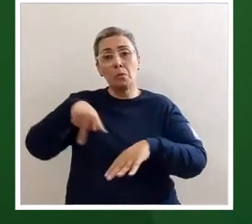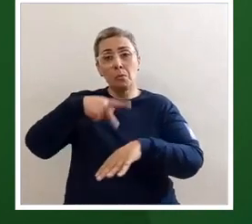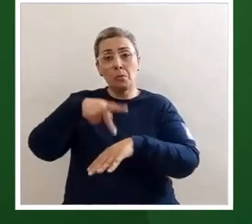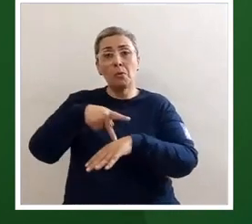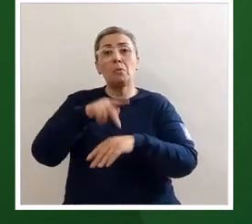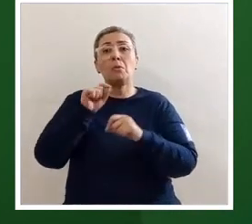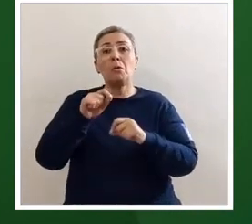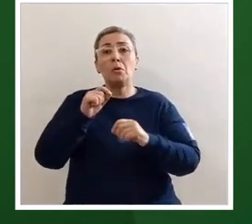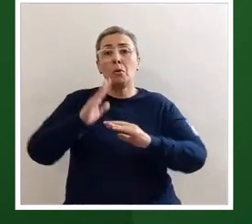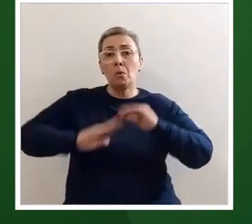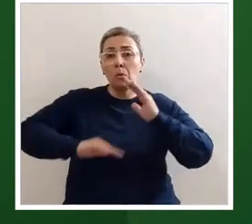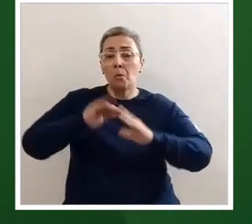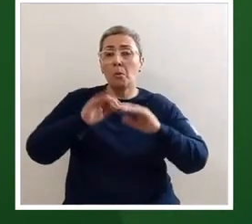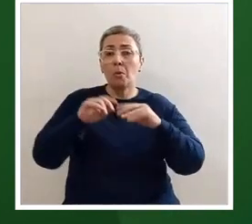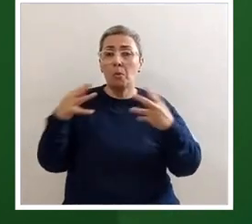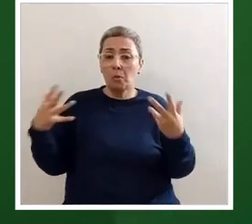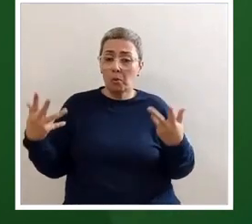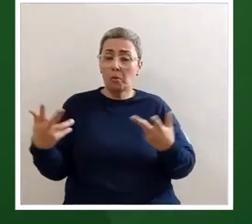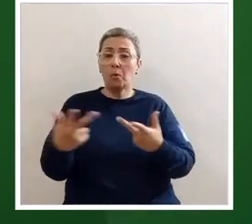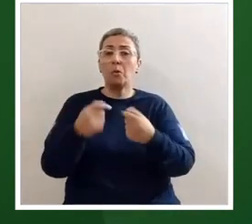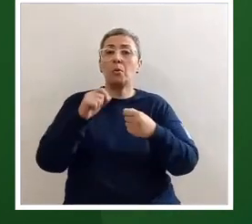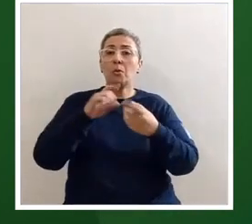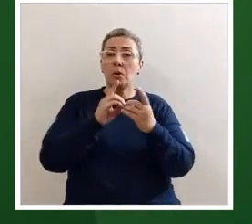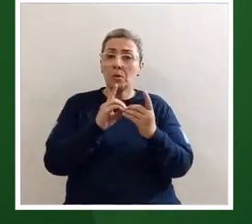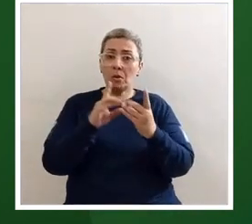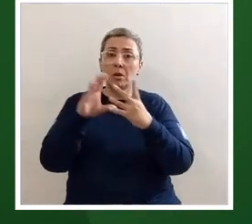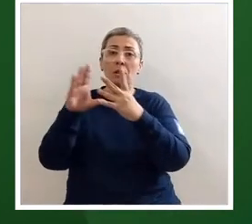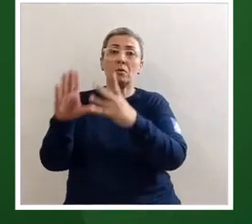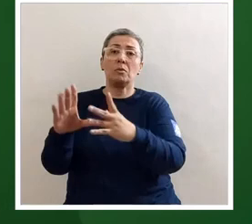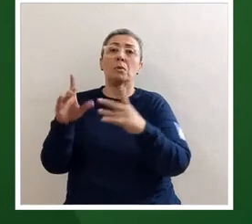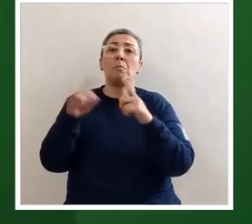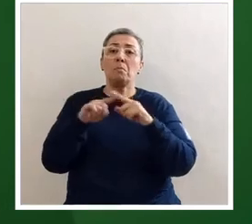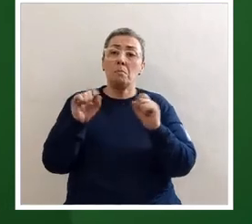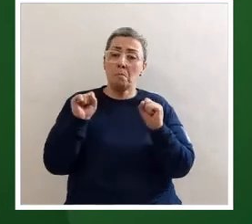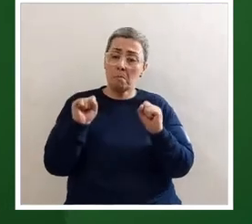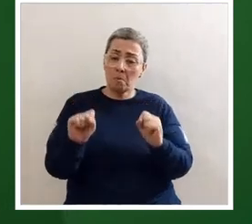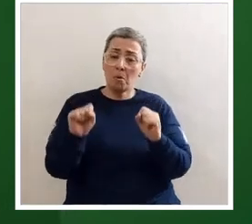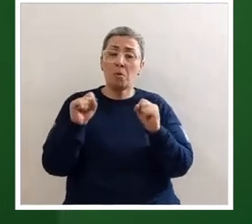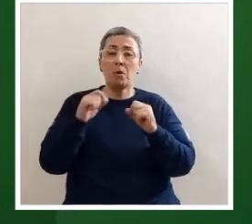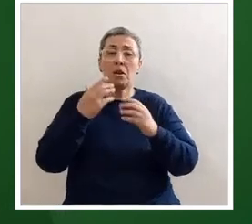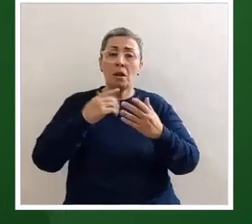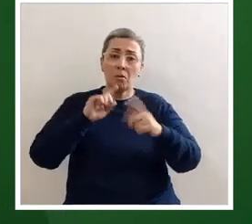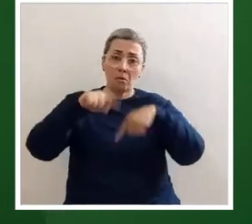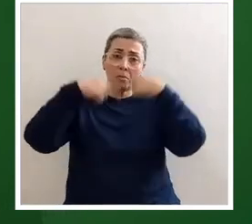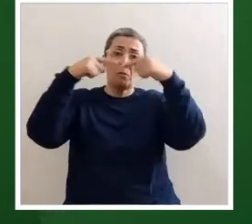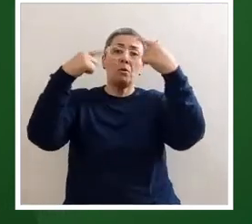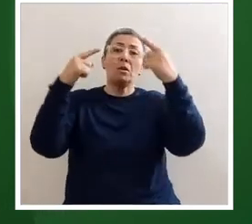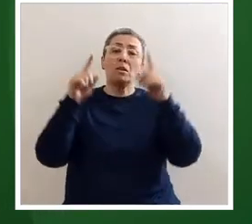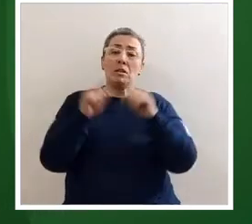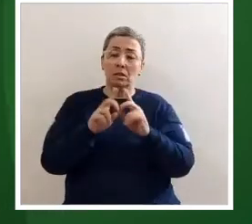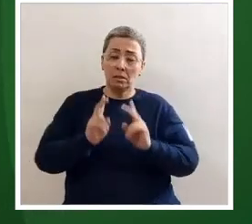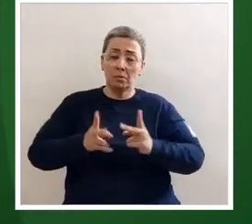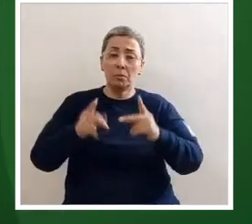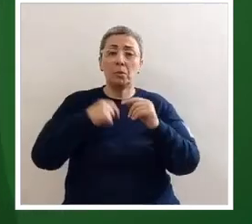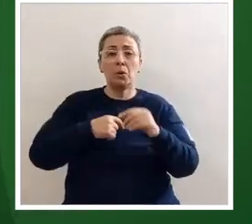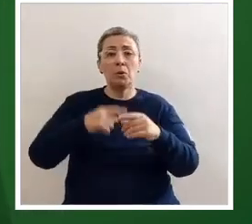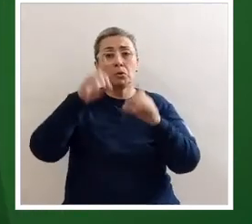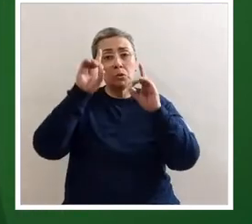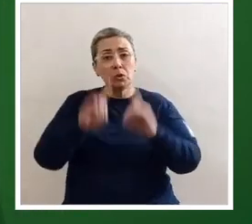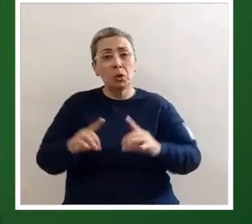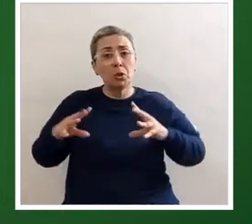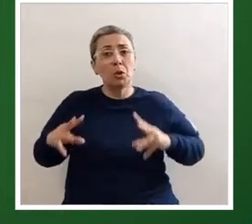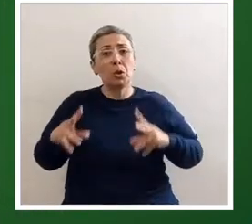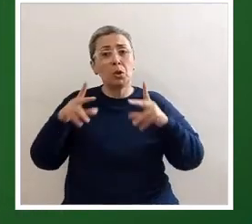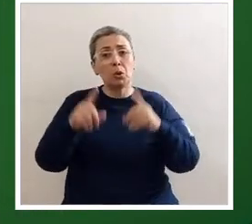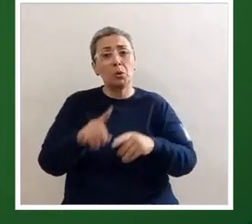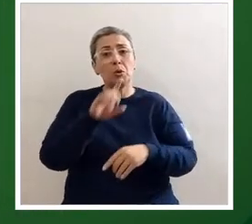né no Exercício da sua democracia possa evoluir sempre para que os direitos de todos